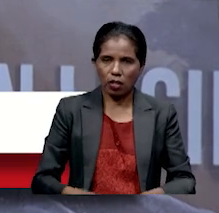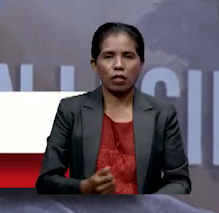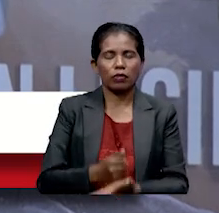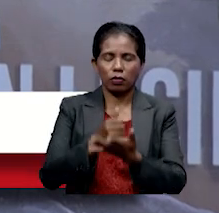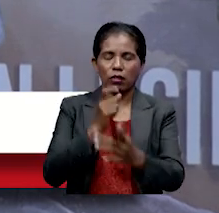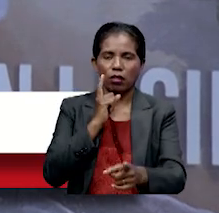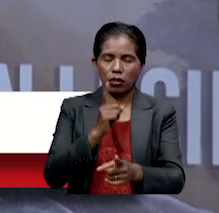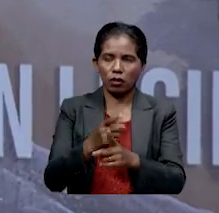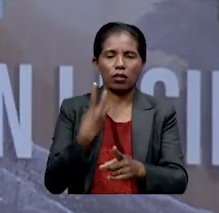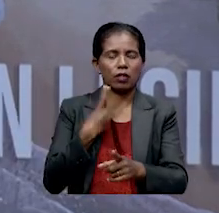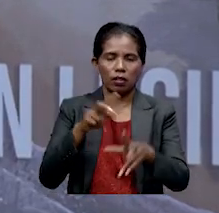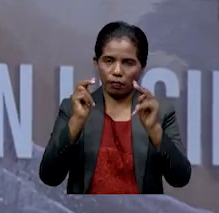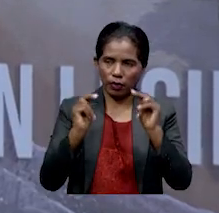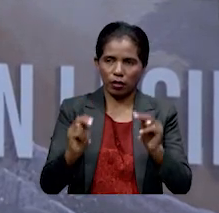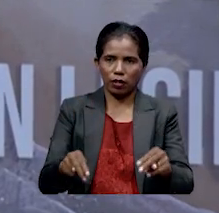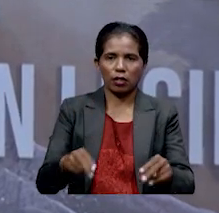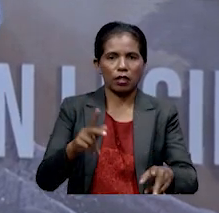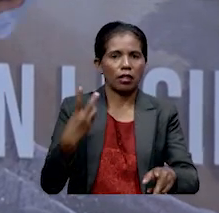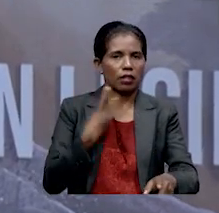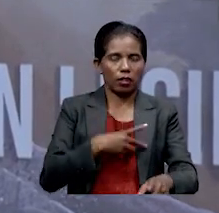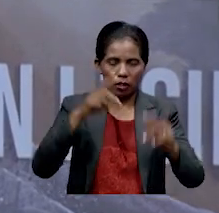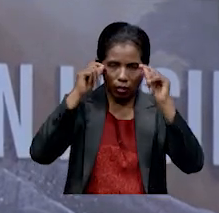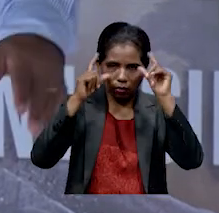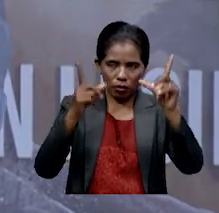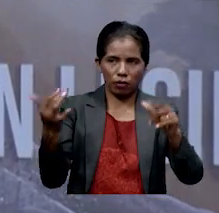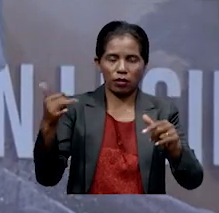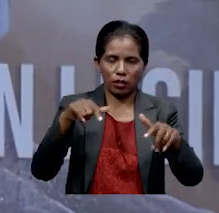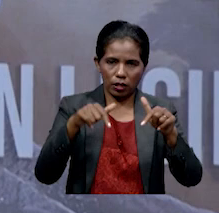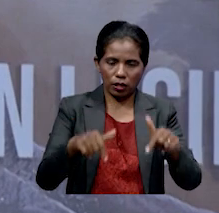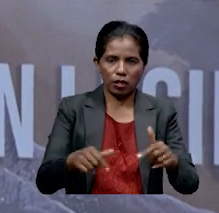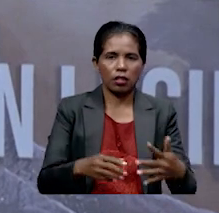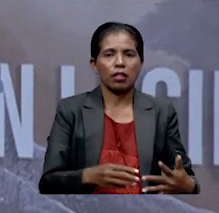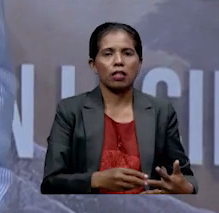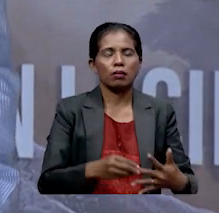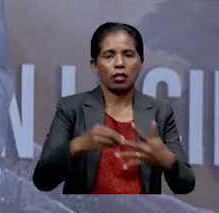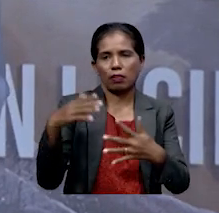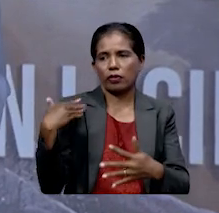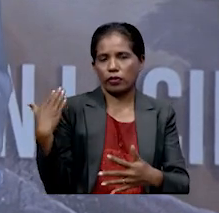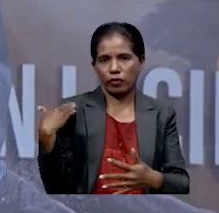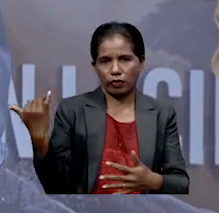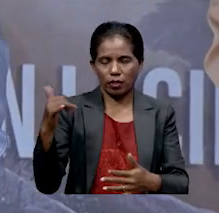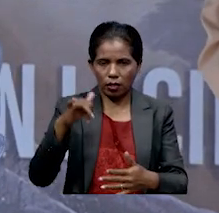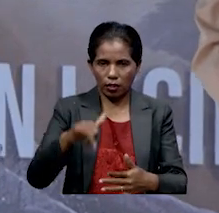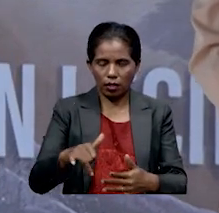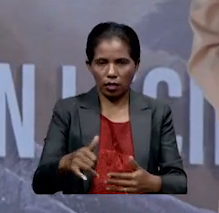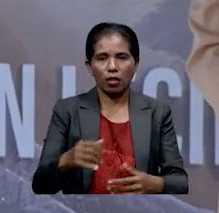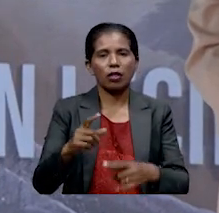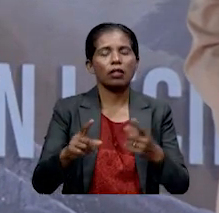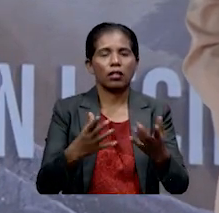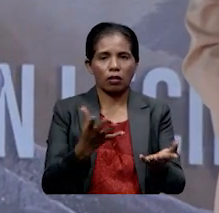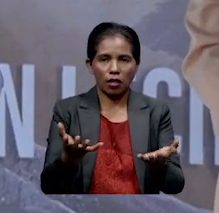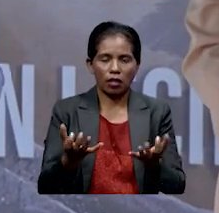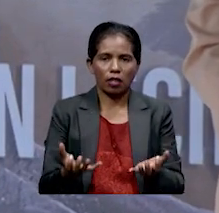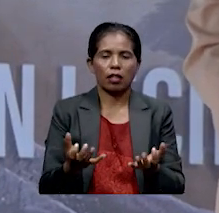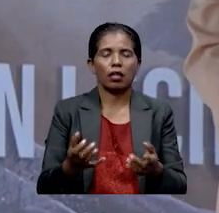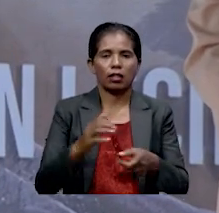ba necessidade ita Timor-Wansira, e ane liliu ba jovem sira, ba sira nebe que pratica esporto.